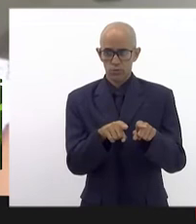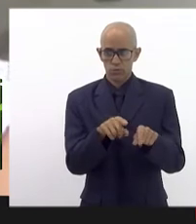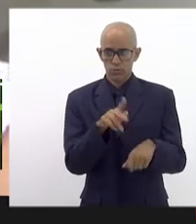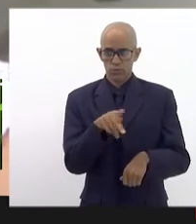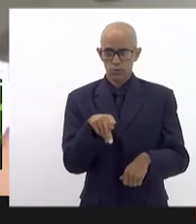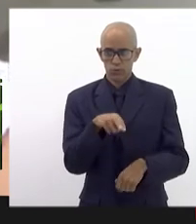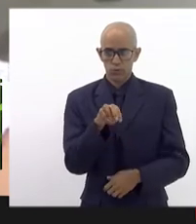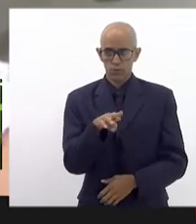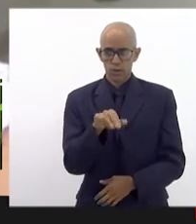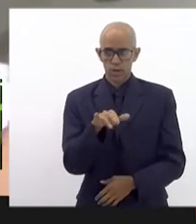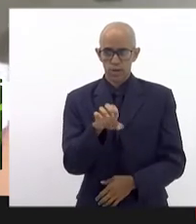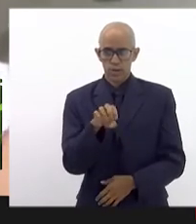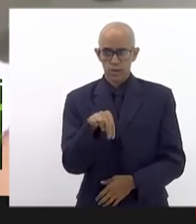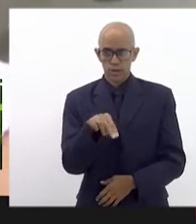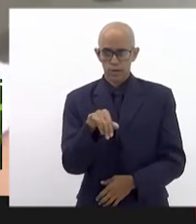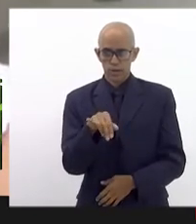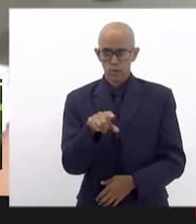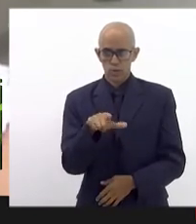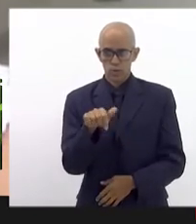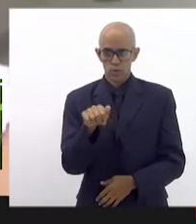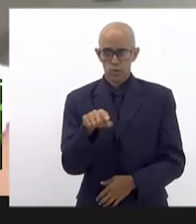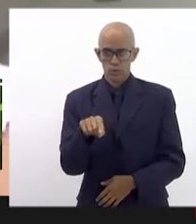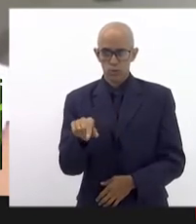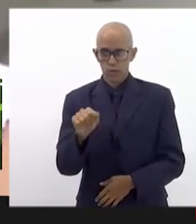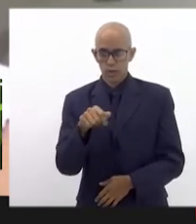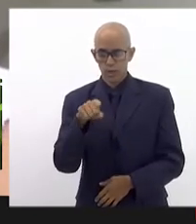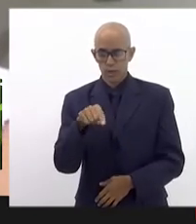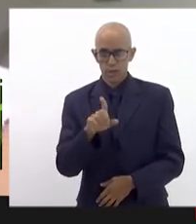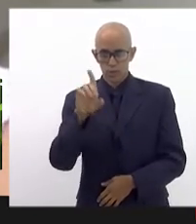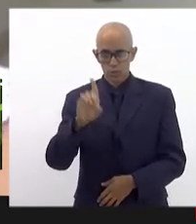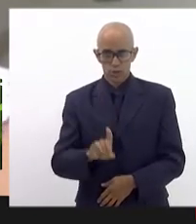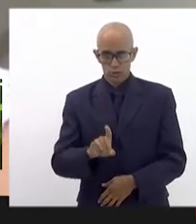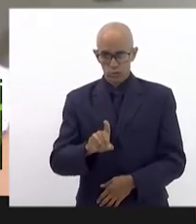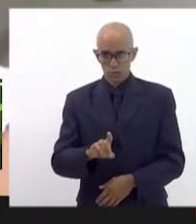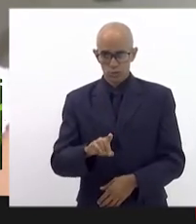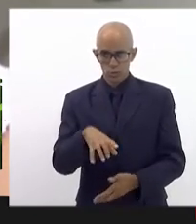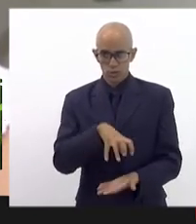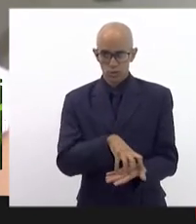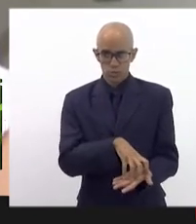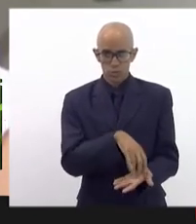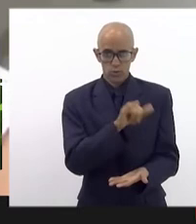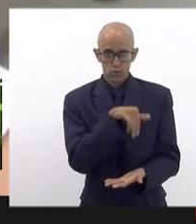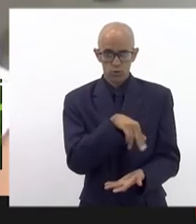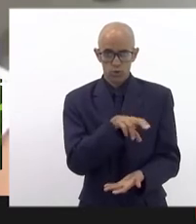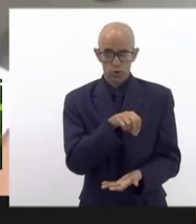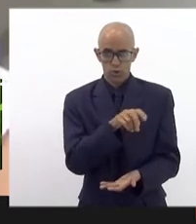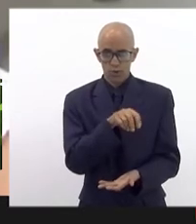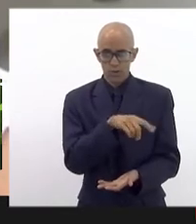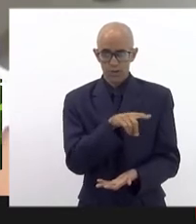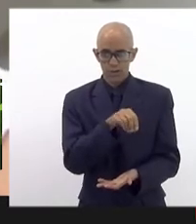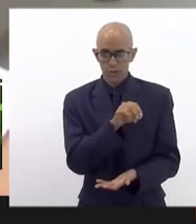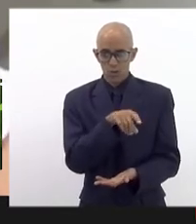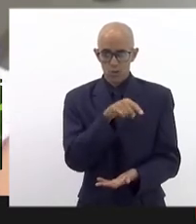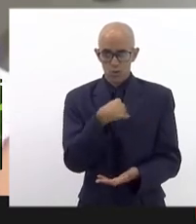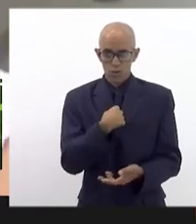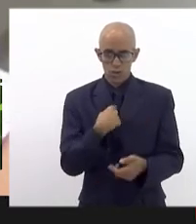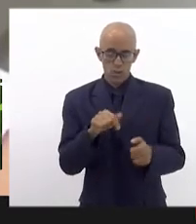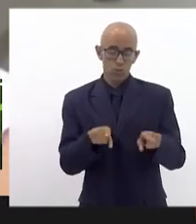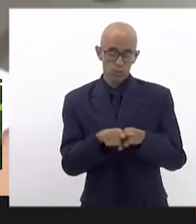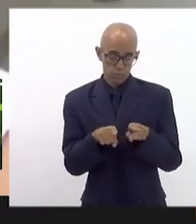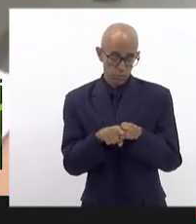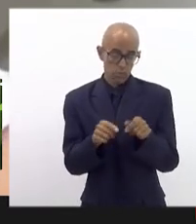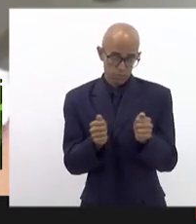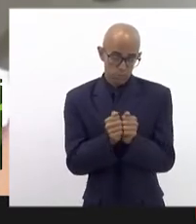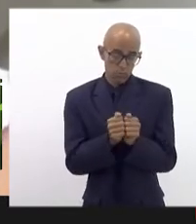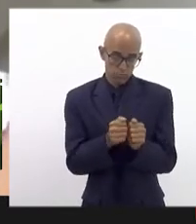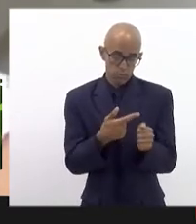também está nos assistindo, que é diretora do Departamento de Inovação da UERJ, e eu faço parte da Câmara Técnica de Inovação